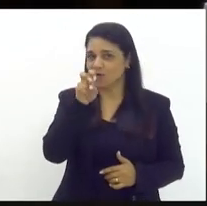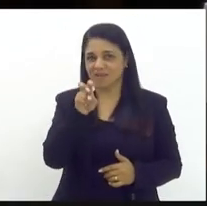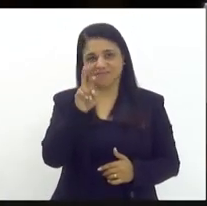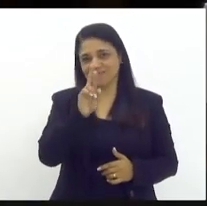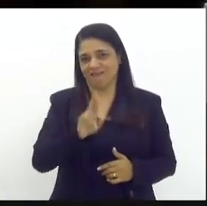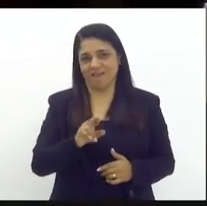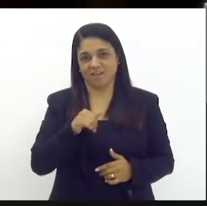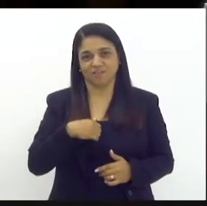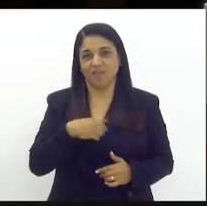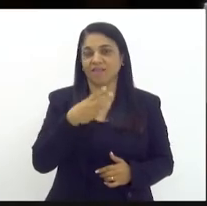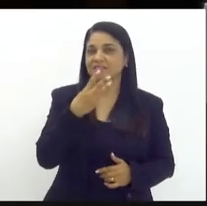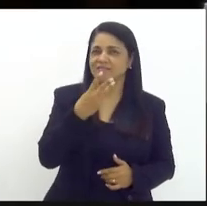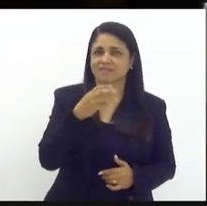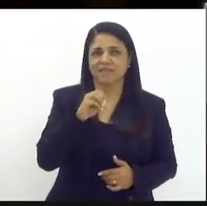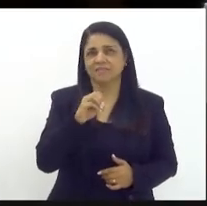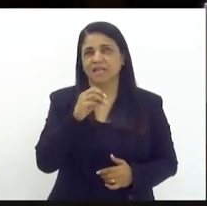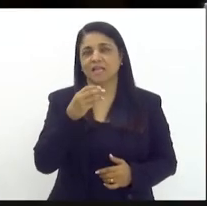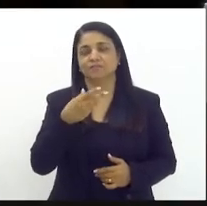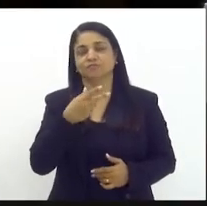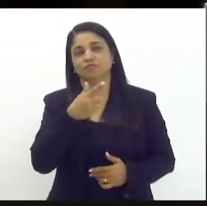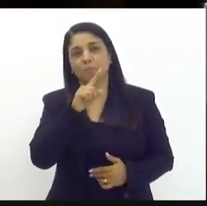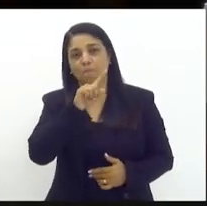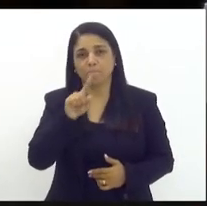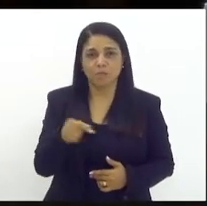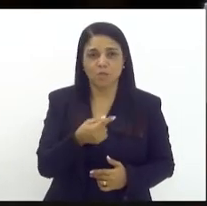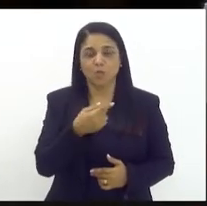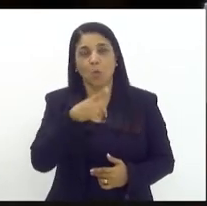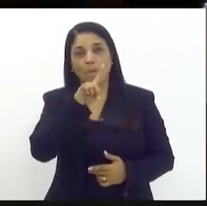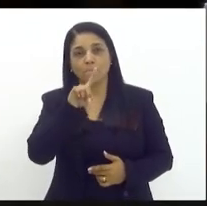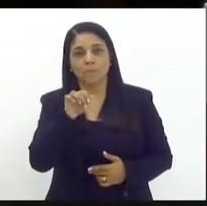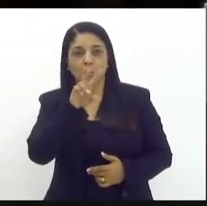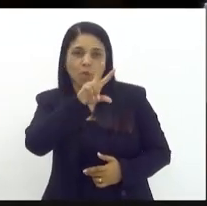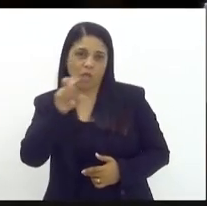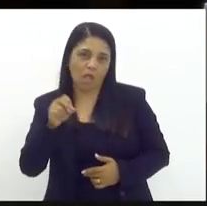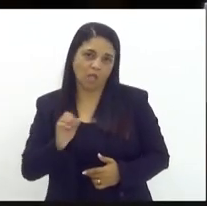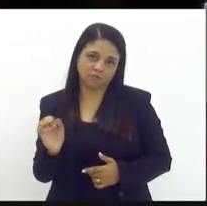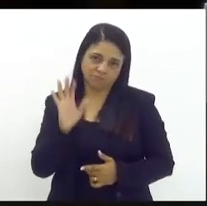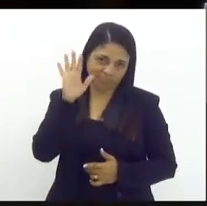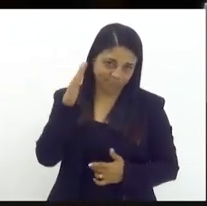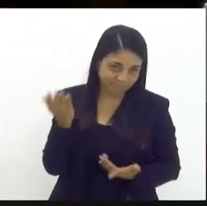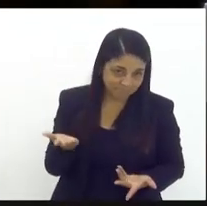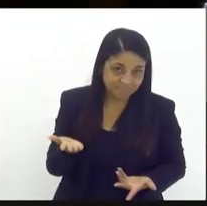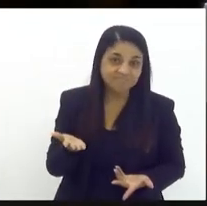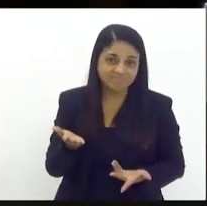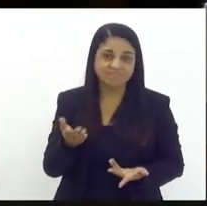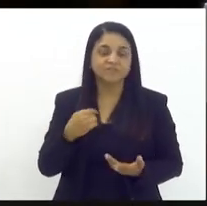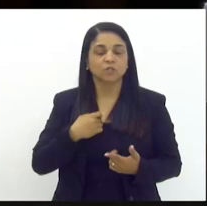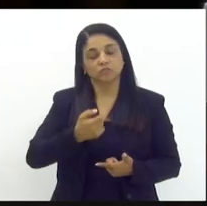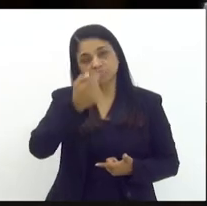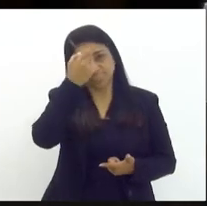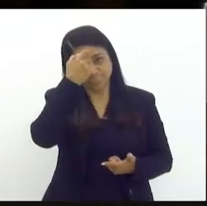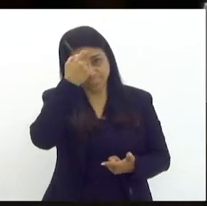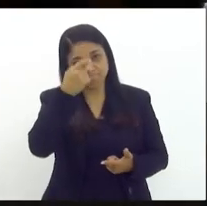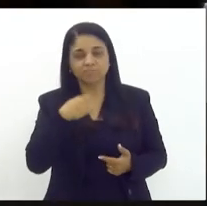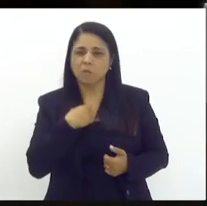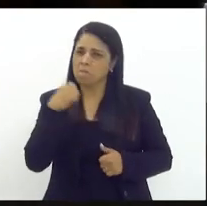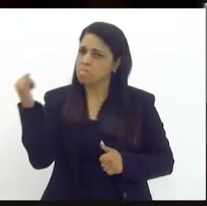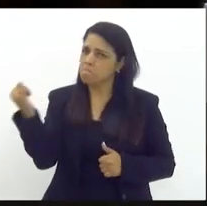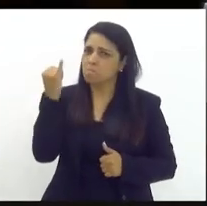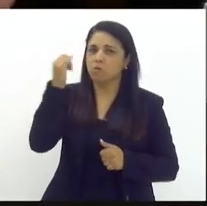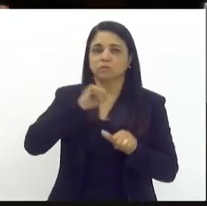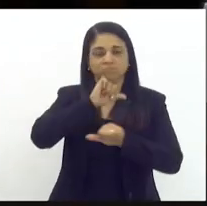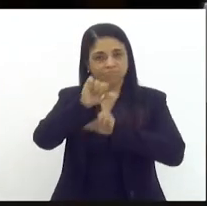300 comigo com 1.500 tá então eu acho que esse consenso é muito importante na reforma por causa da questão da